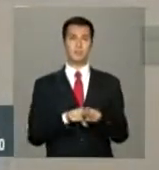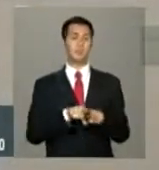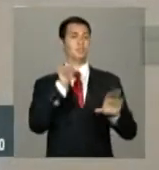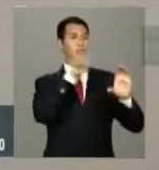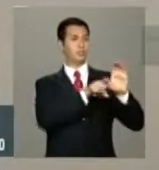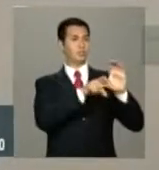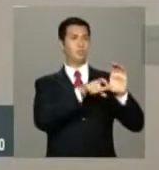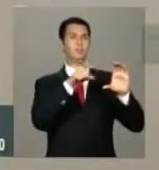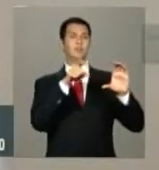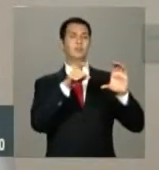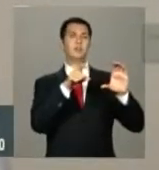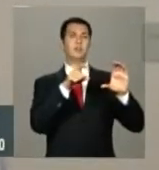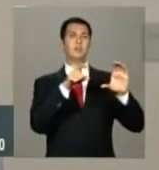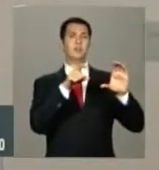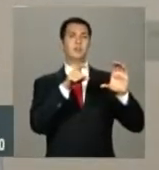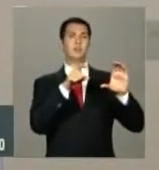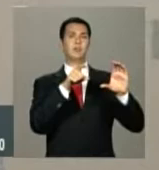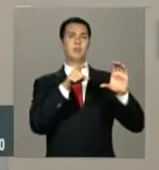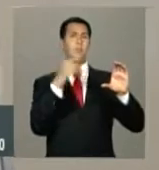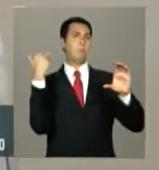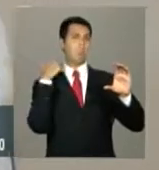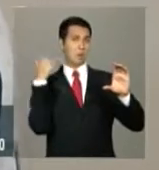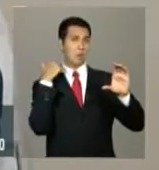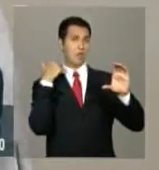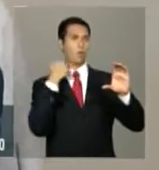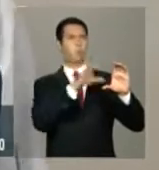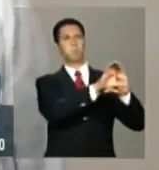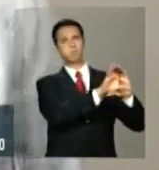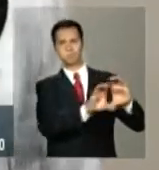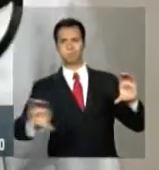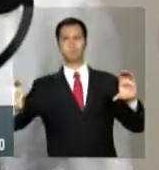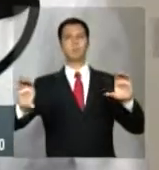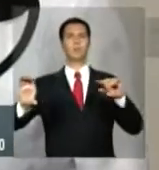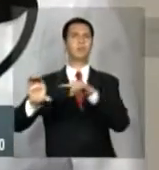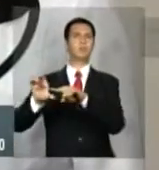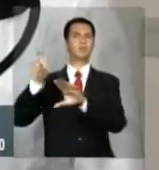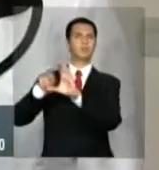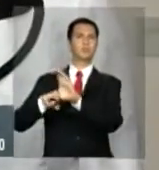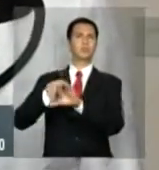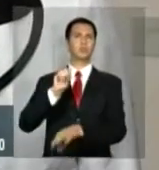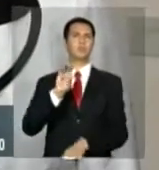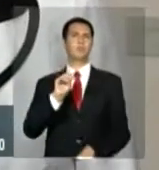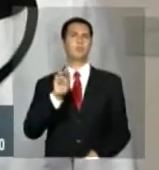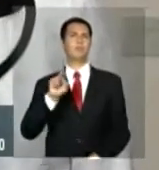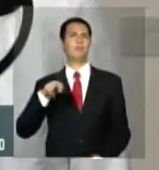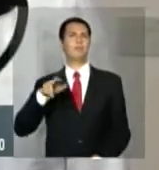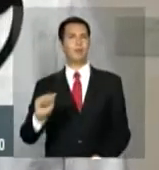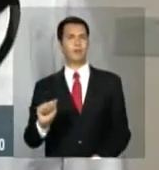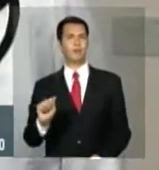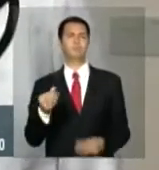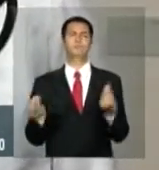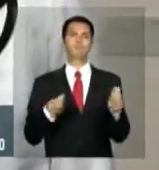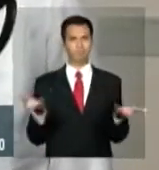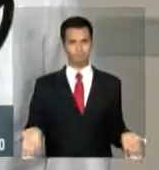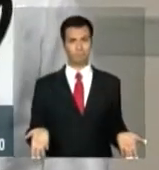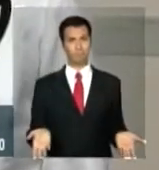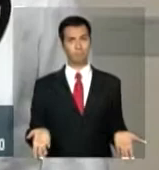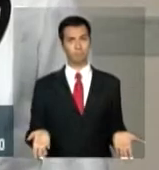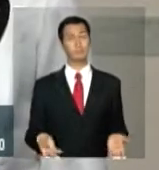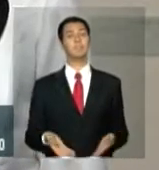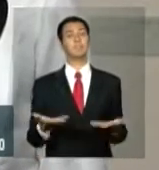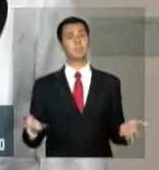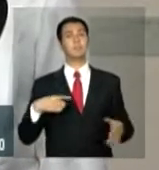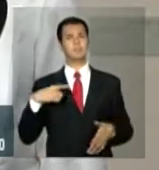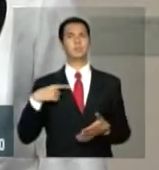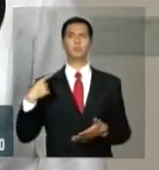existentes. Há um consenso de que a desalavancar simultaneamente dívidas